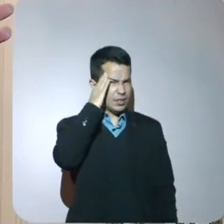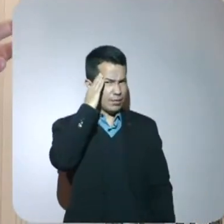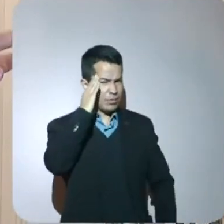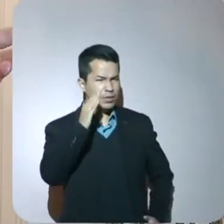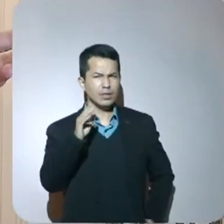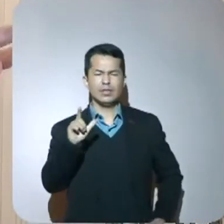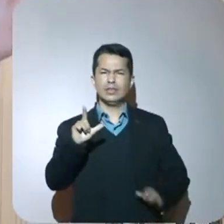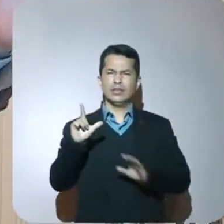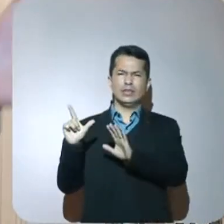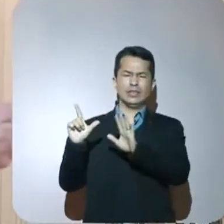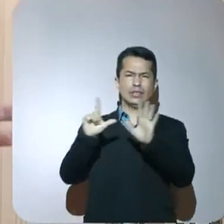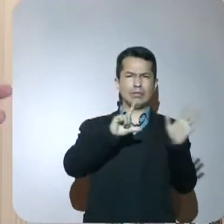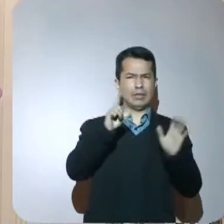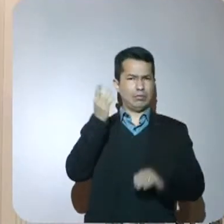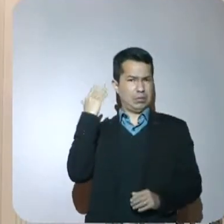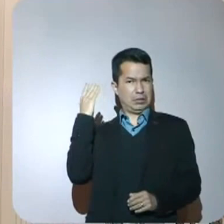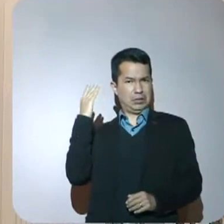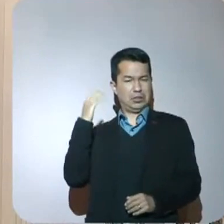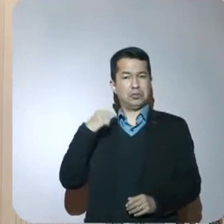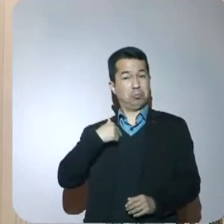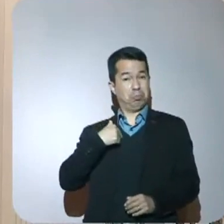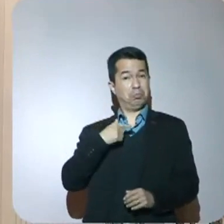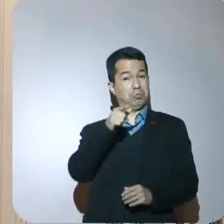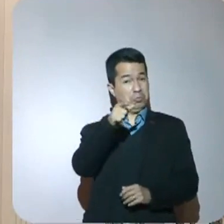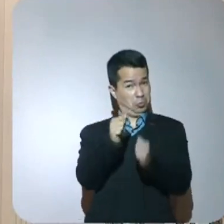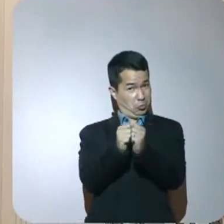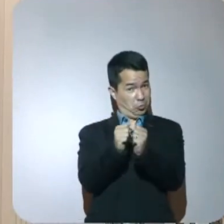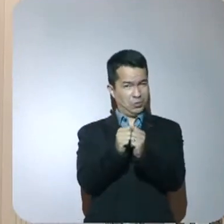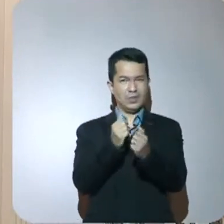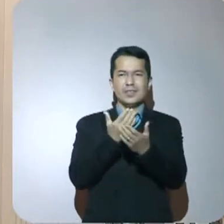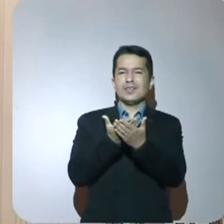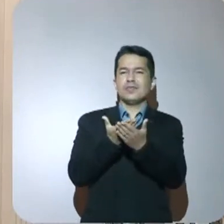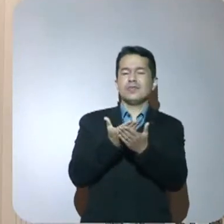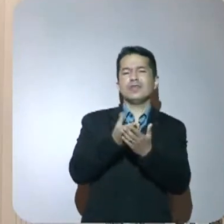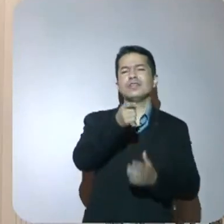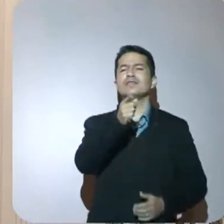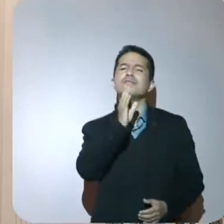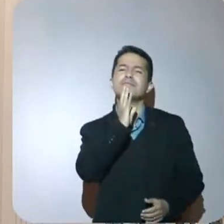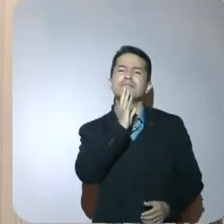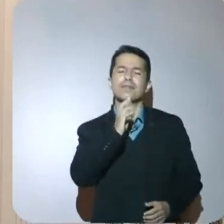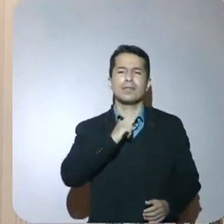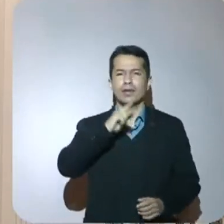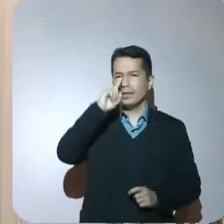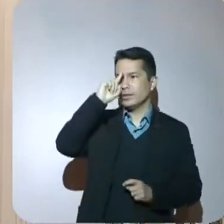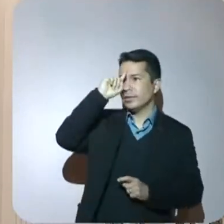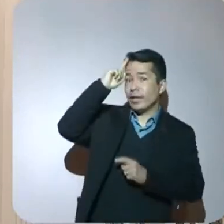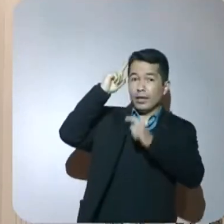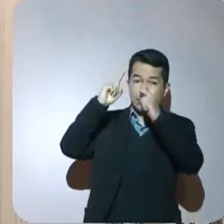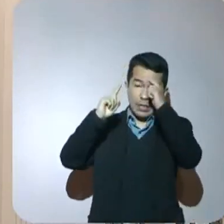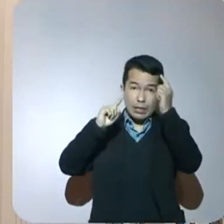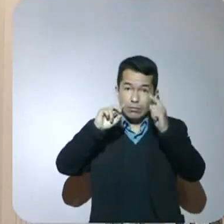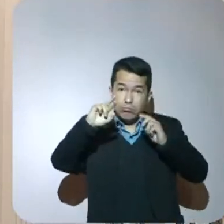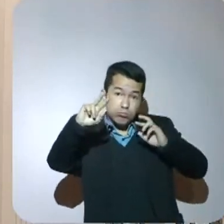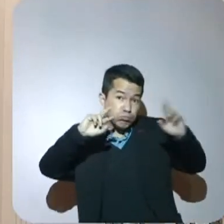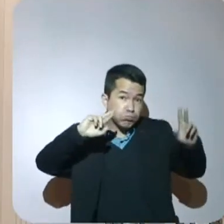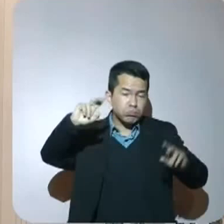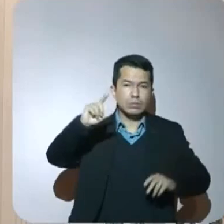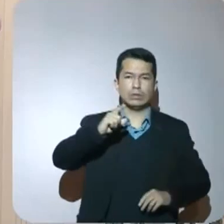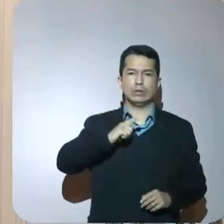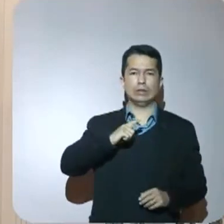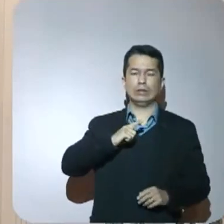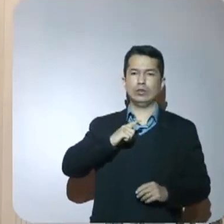virtude do aniversário da nossa igreja, algumas ideias, alguns princípios,